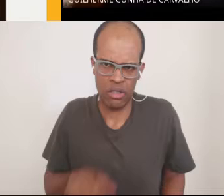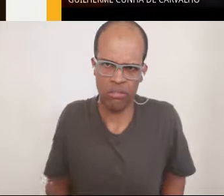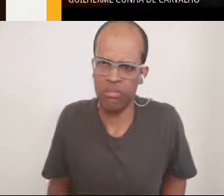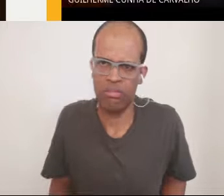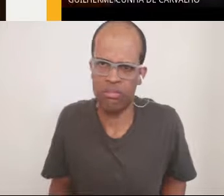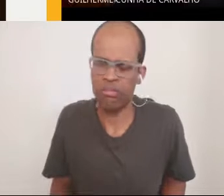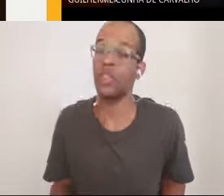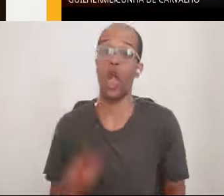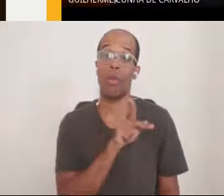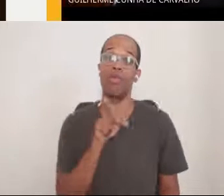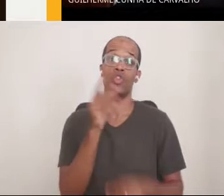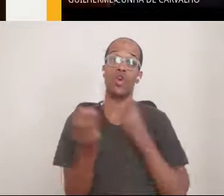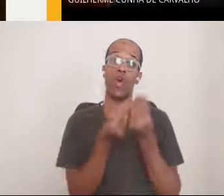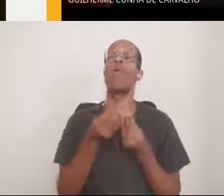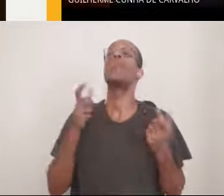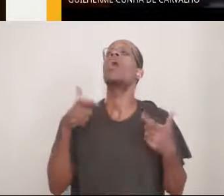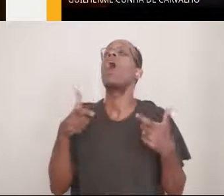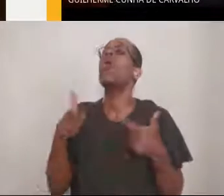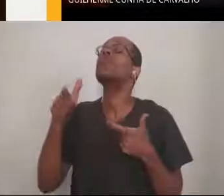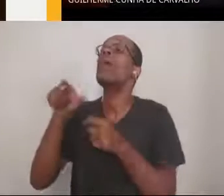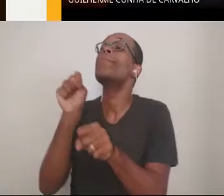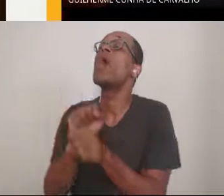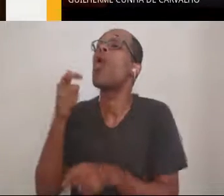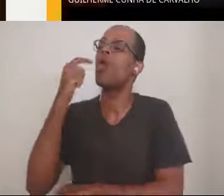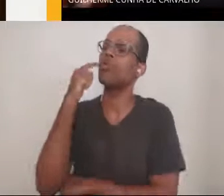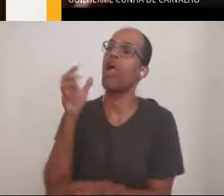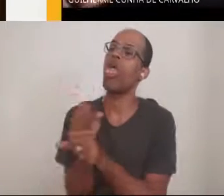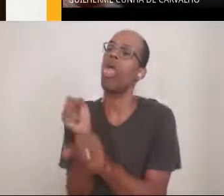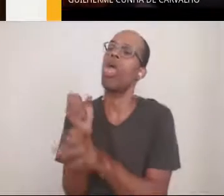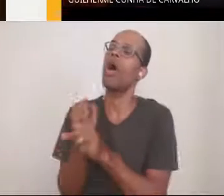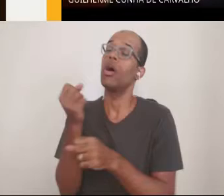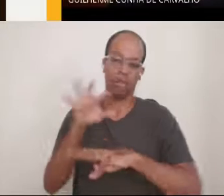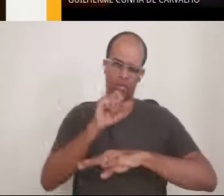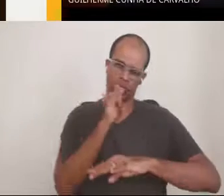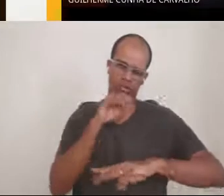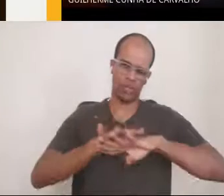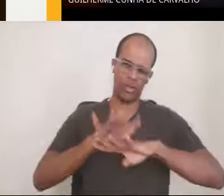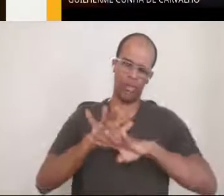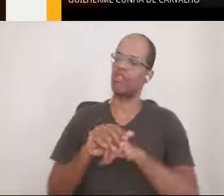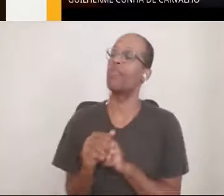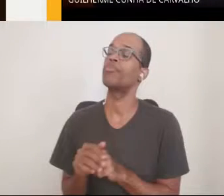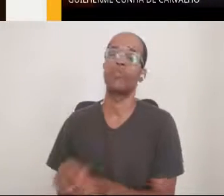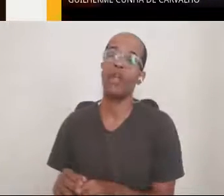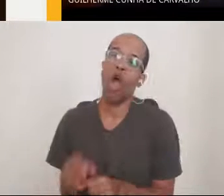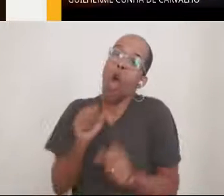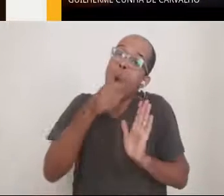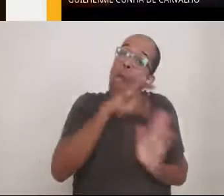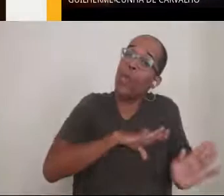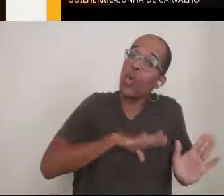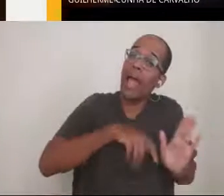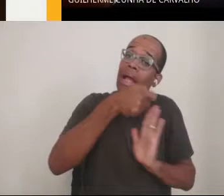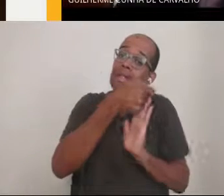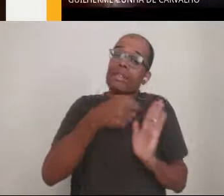O professor vai fazer o quê? Onde que você parou aí na conta, se for matemática? Qual palavra você não entendeu do texto, se